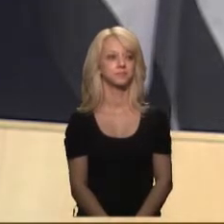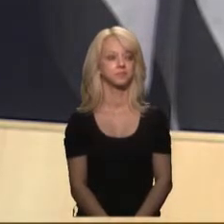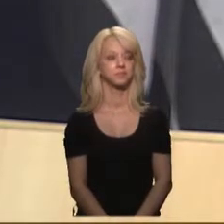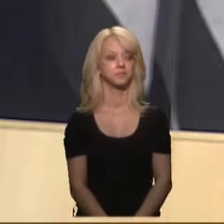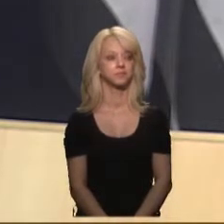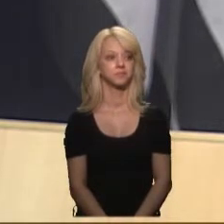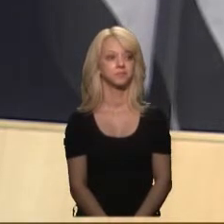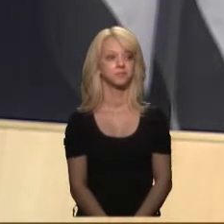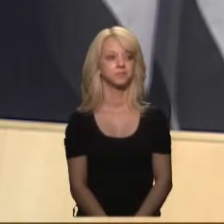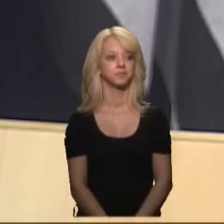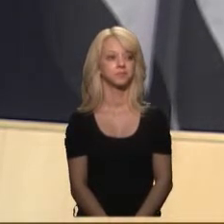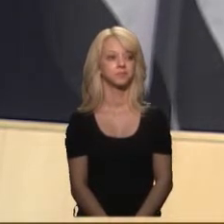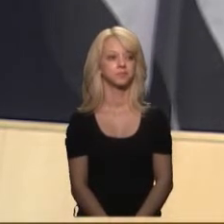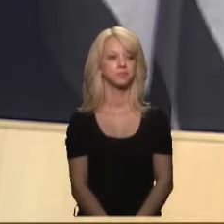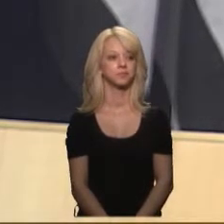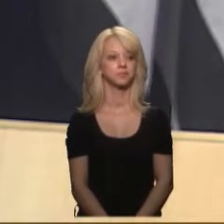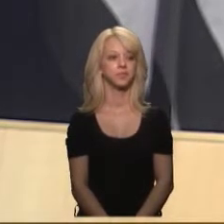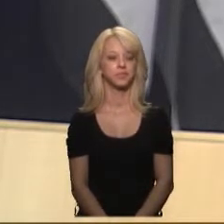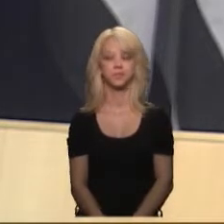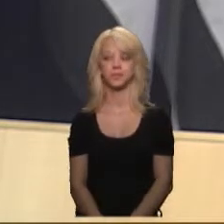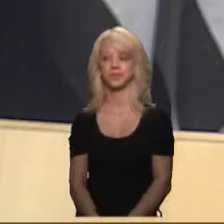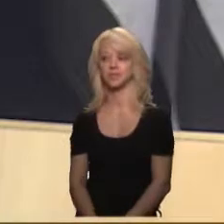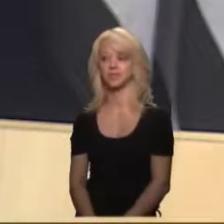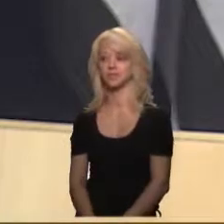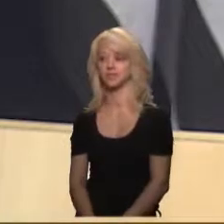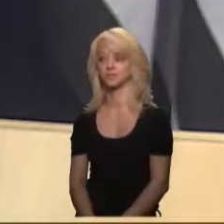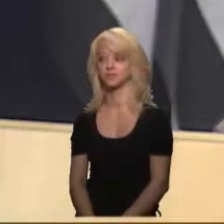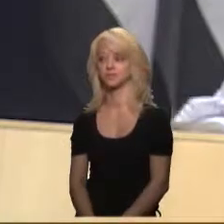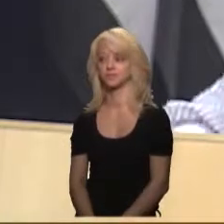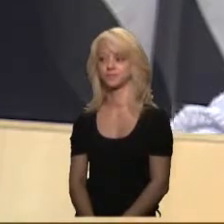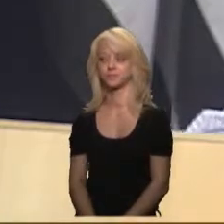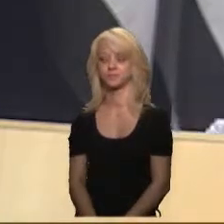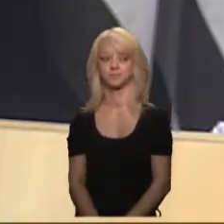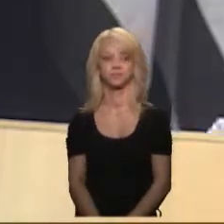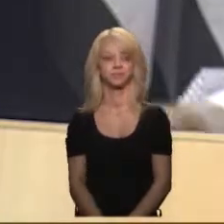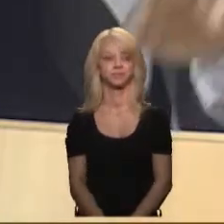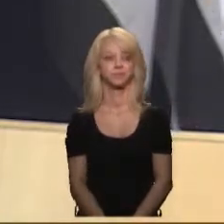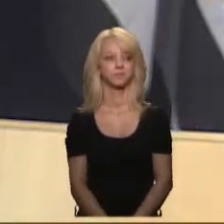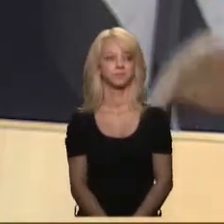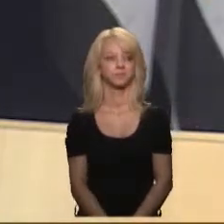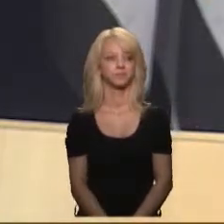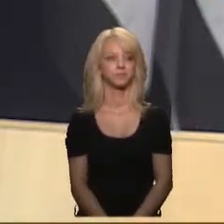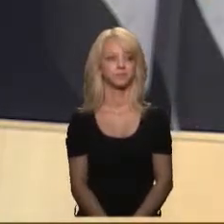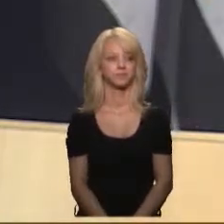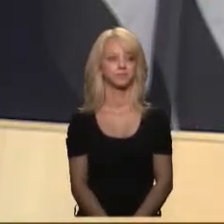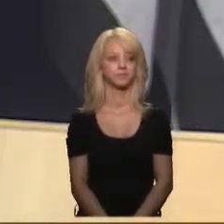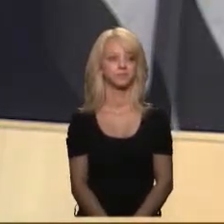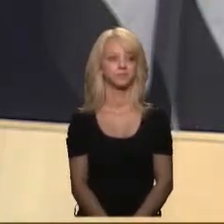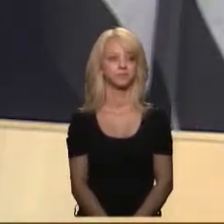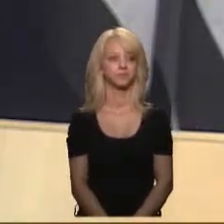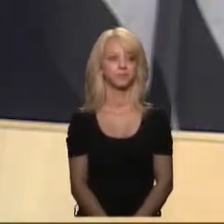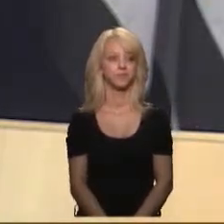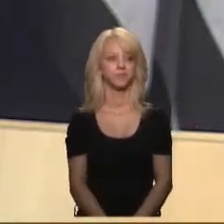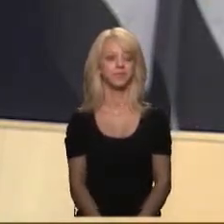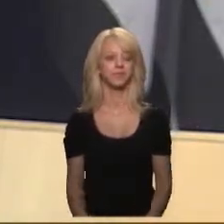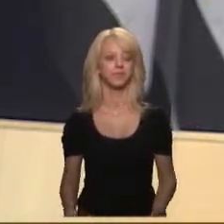tem que trabalhar. Inclusive, tem uma passagem bíblica.